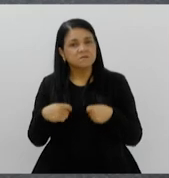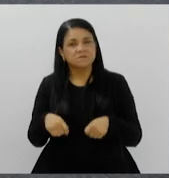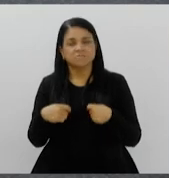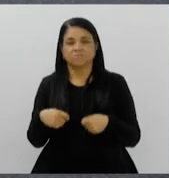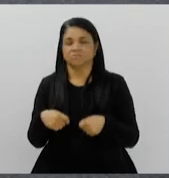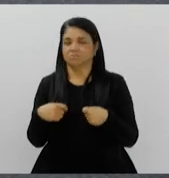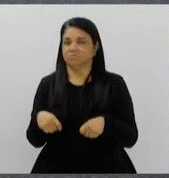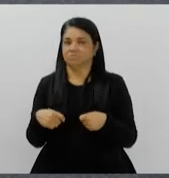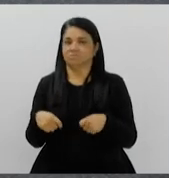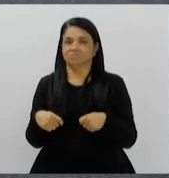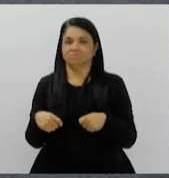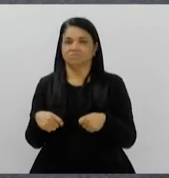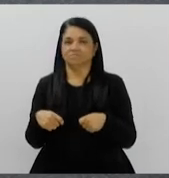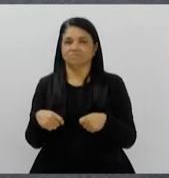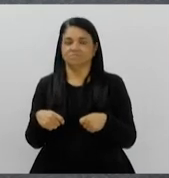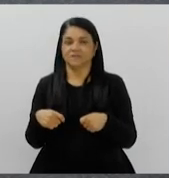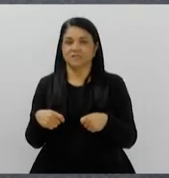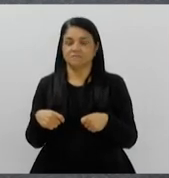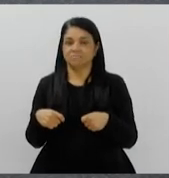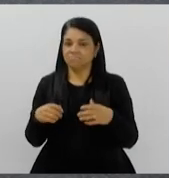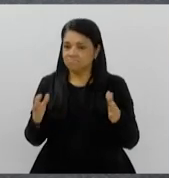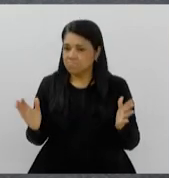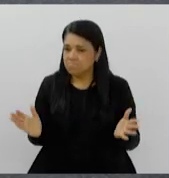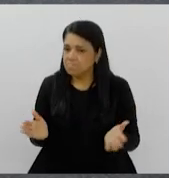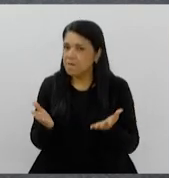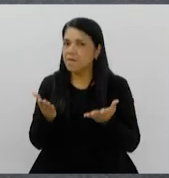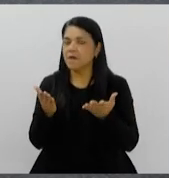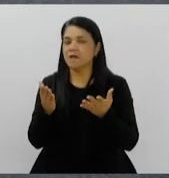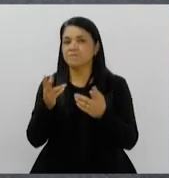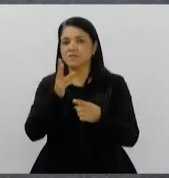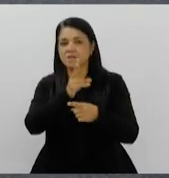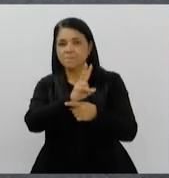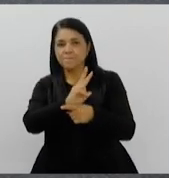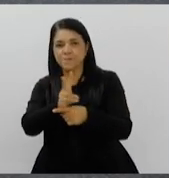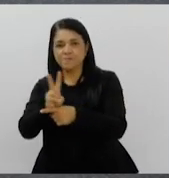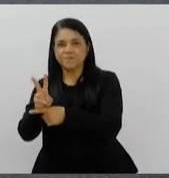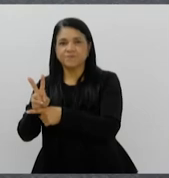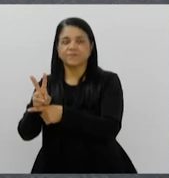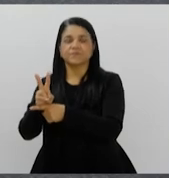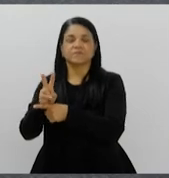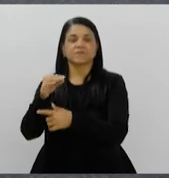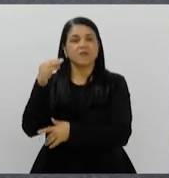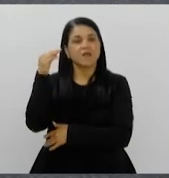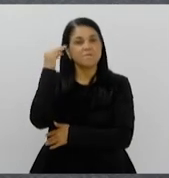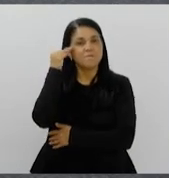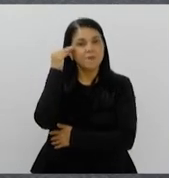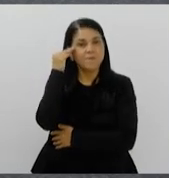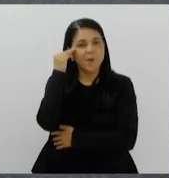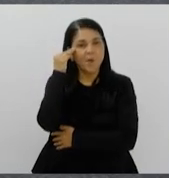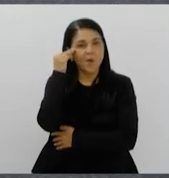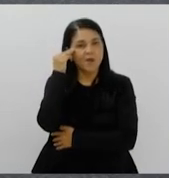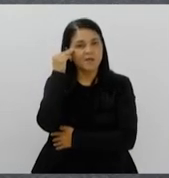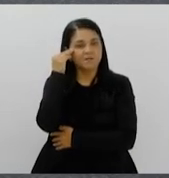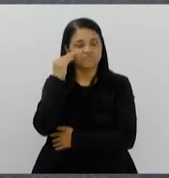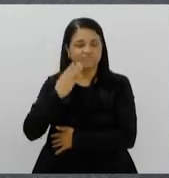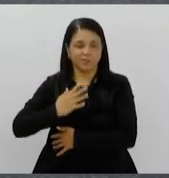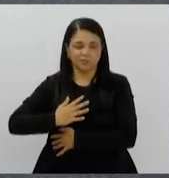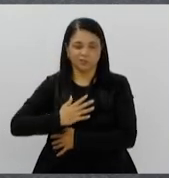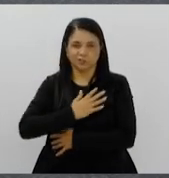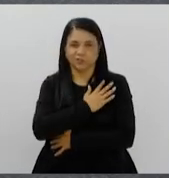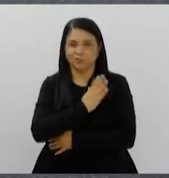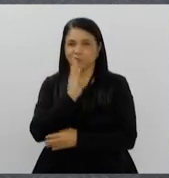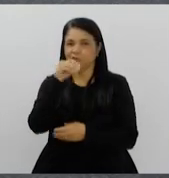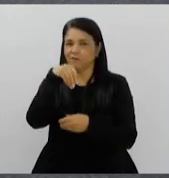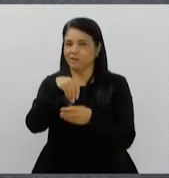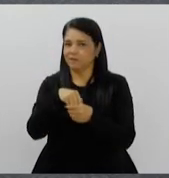muito reavivar e preservar a memória do que foi a ditadura militar no nosso